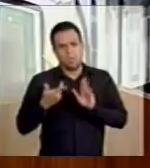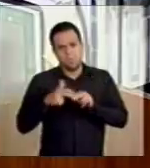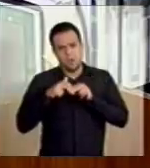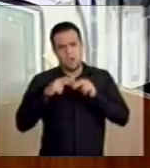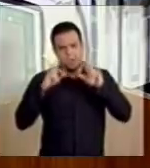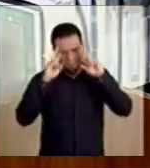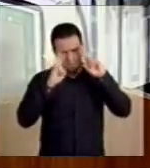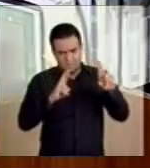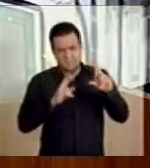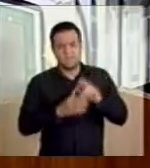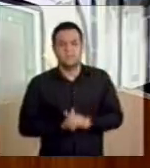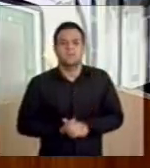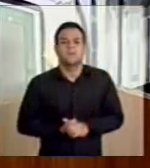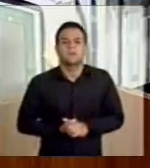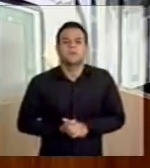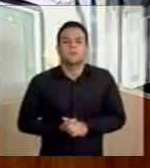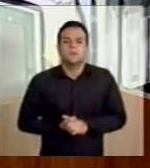respeito